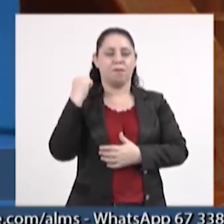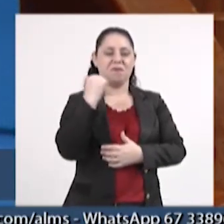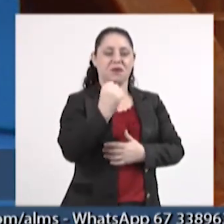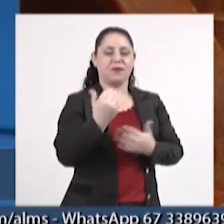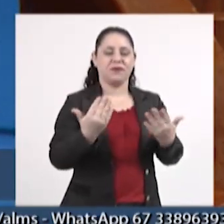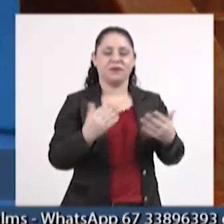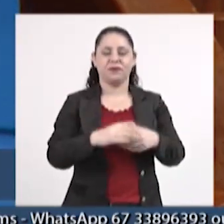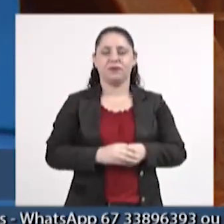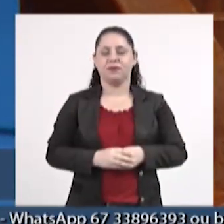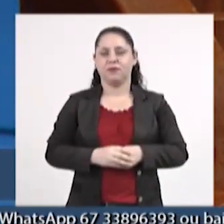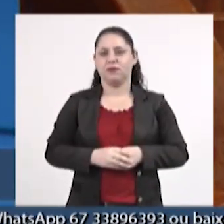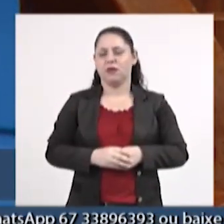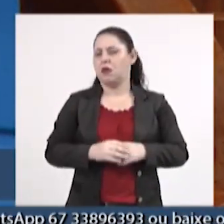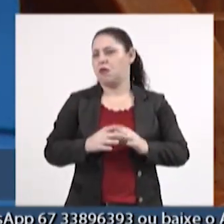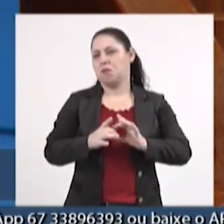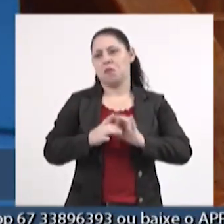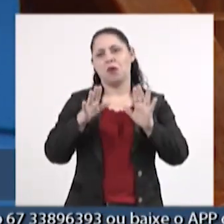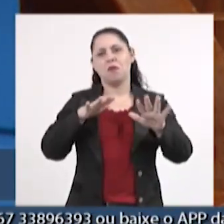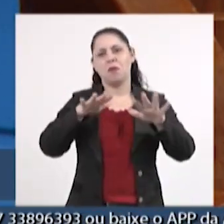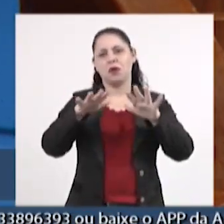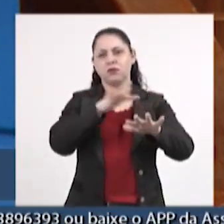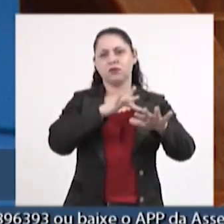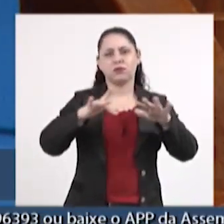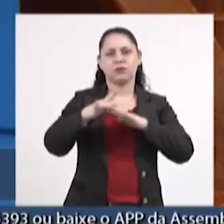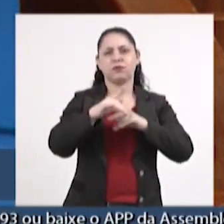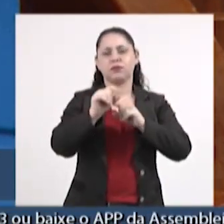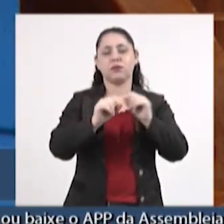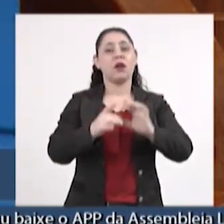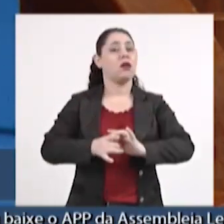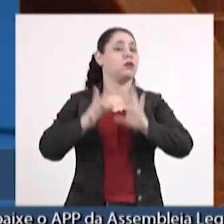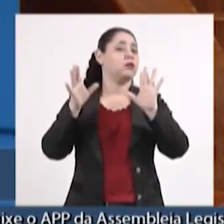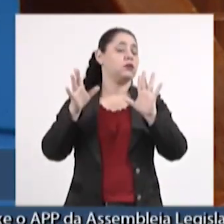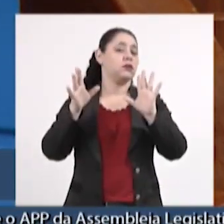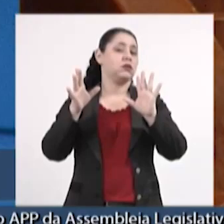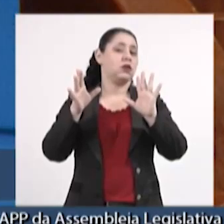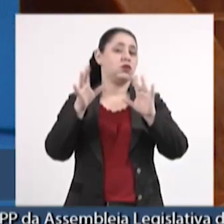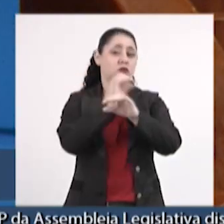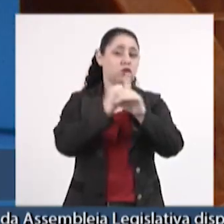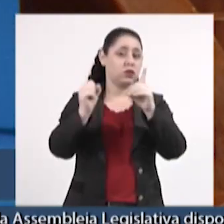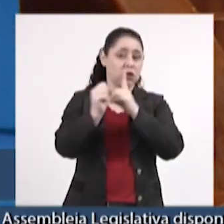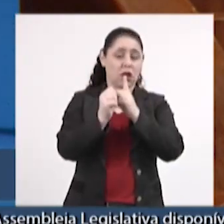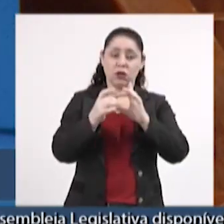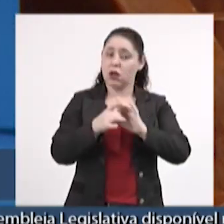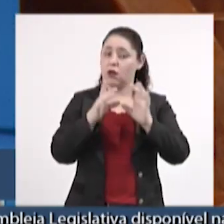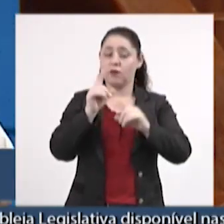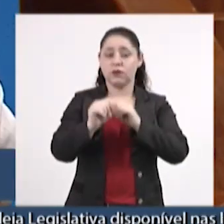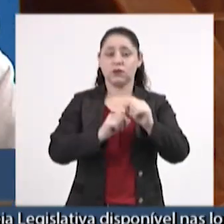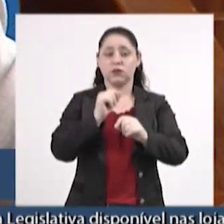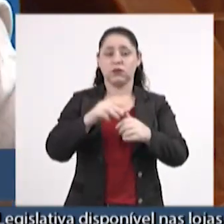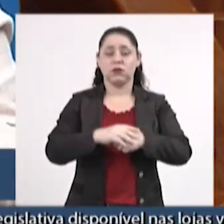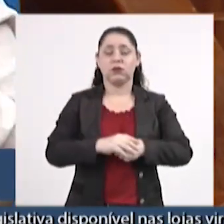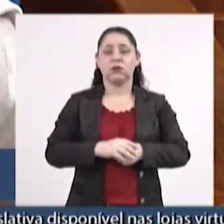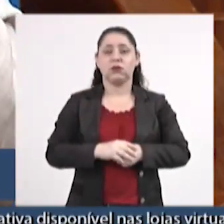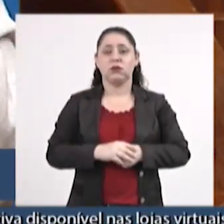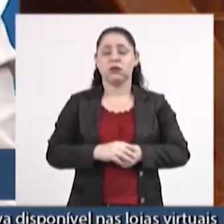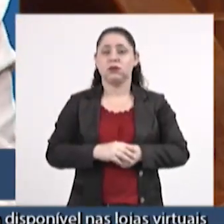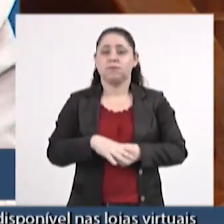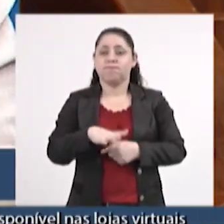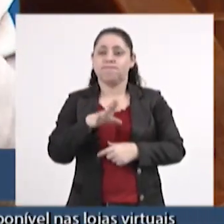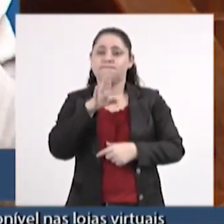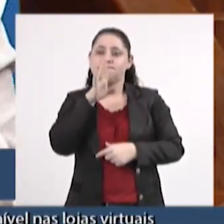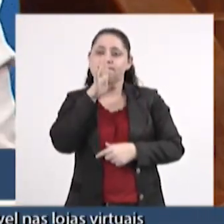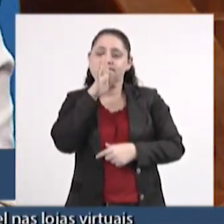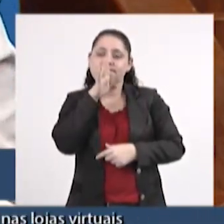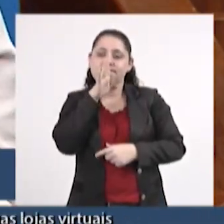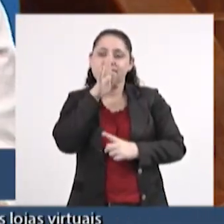é esse movimento autorizado pelas redes sociais, autorizado pela sociedade, que,